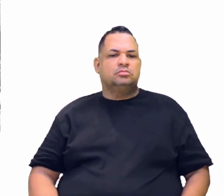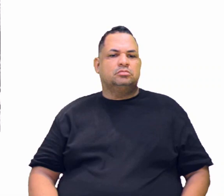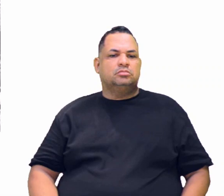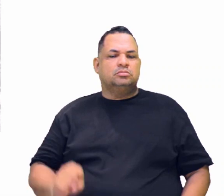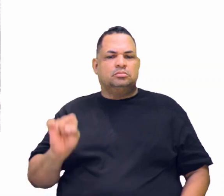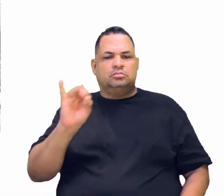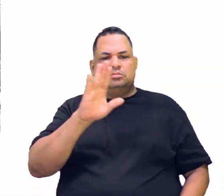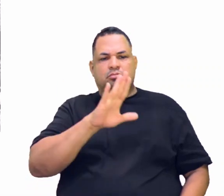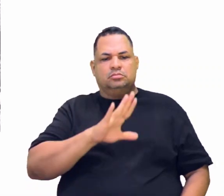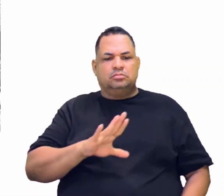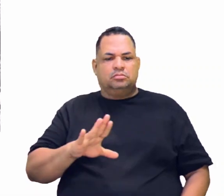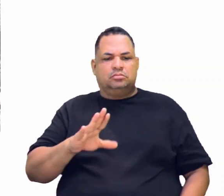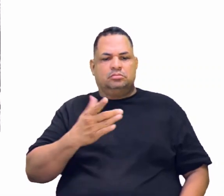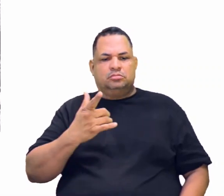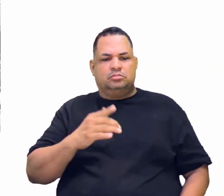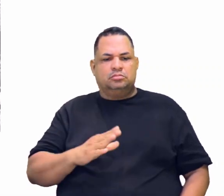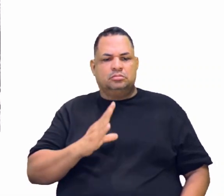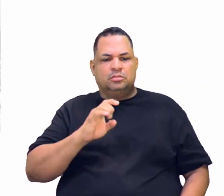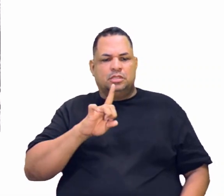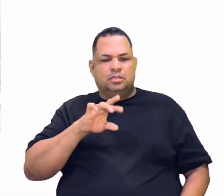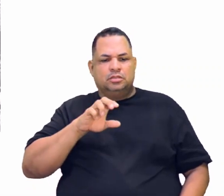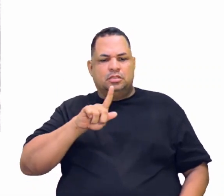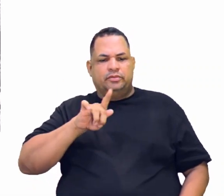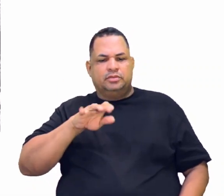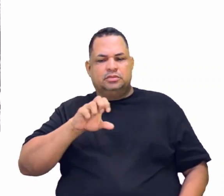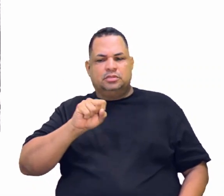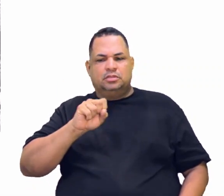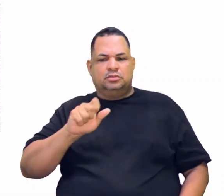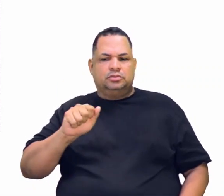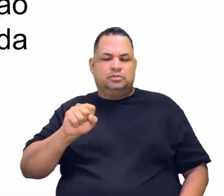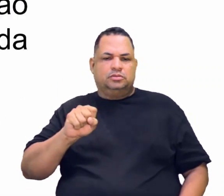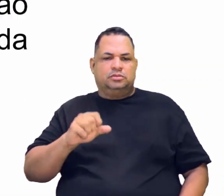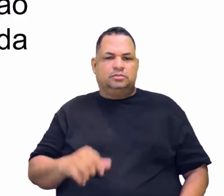Essa imagem é de Cláudio Levi-Strauss.